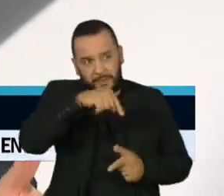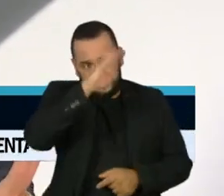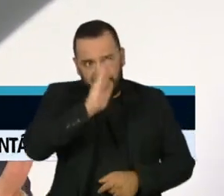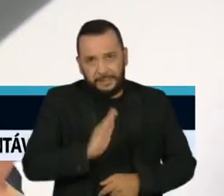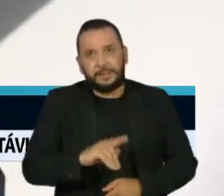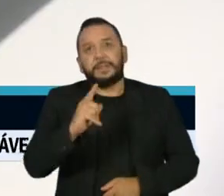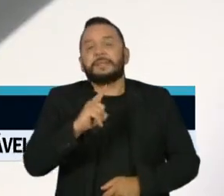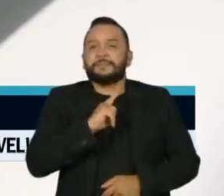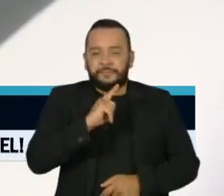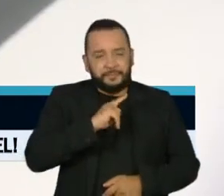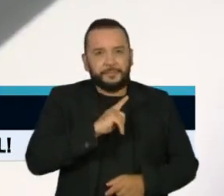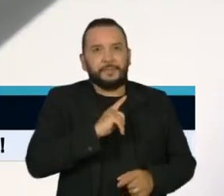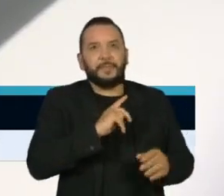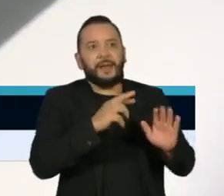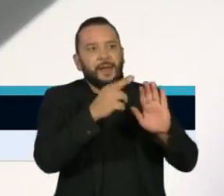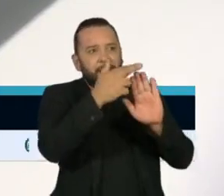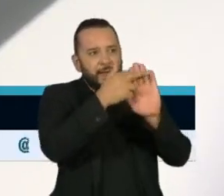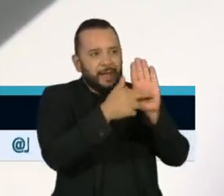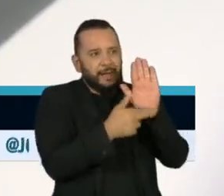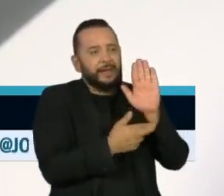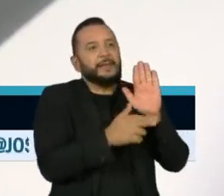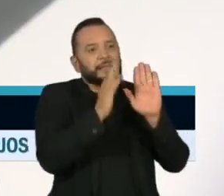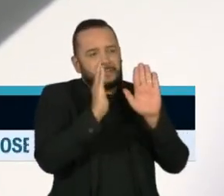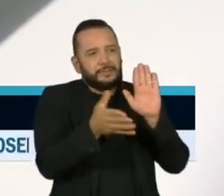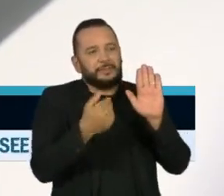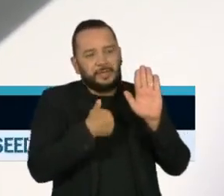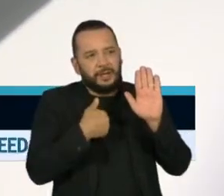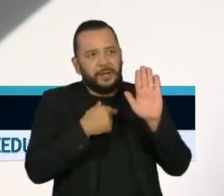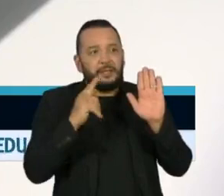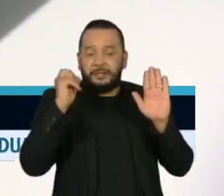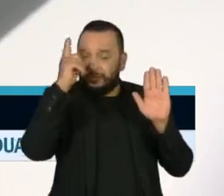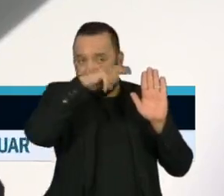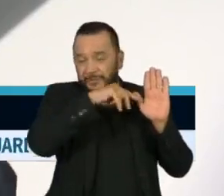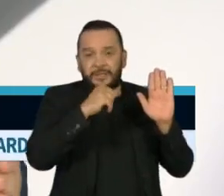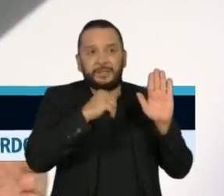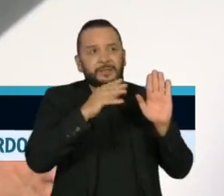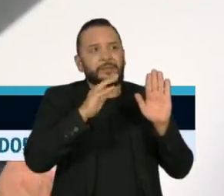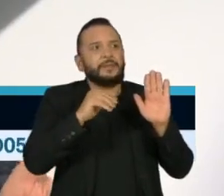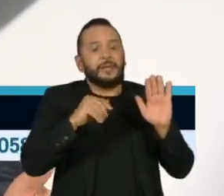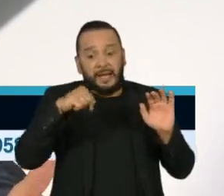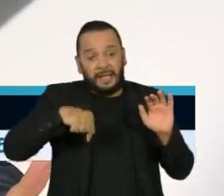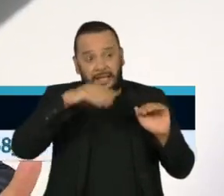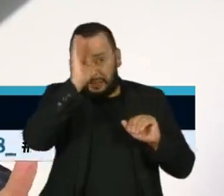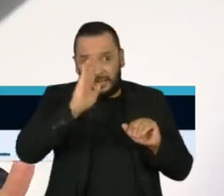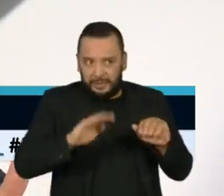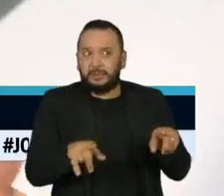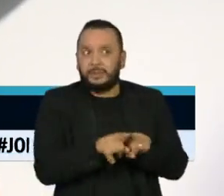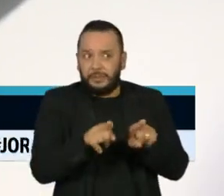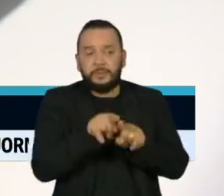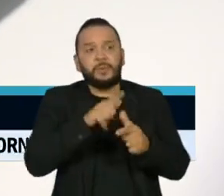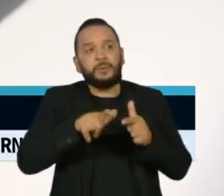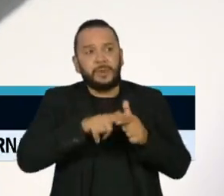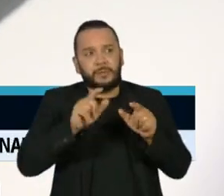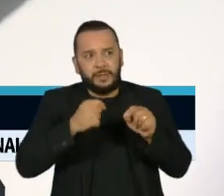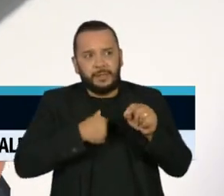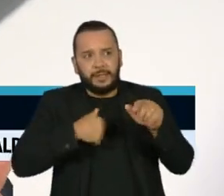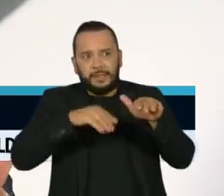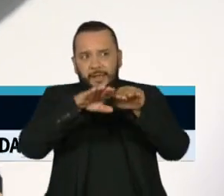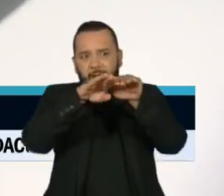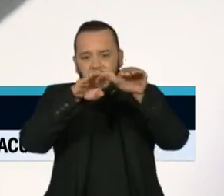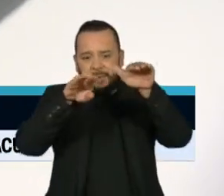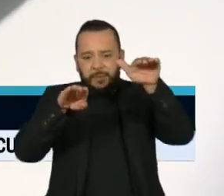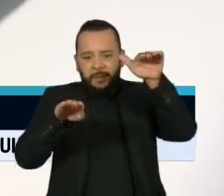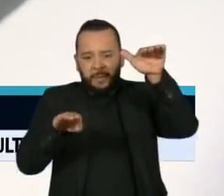um sistema que é altamente regressivo. Quer dizer, o Brasil é um dos países mais desiguais do mundo, né? Isso se